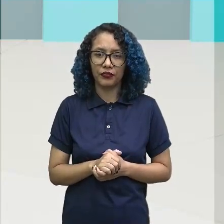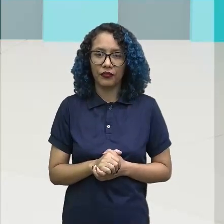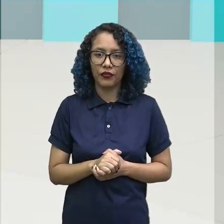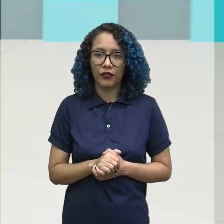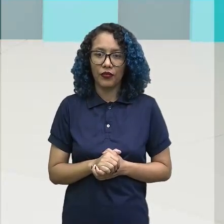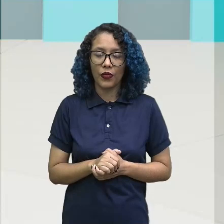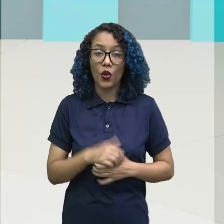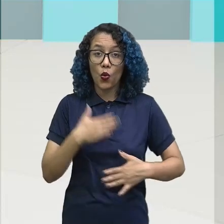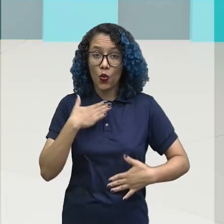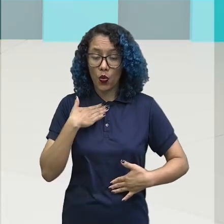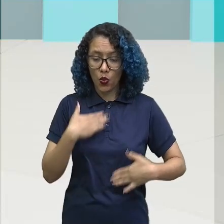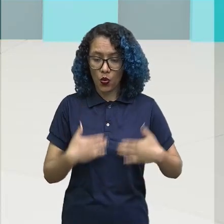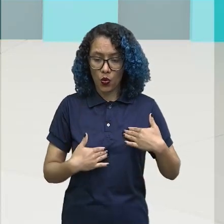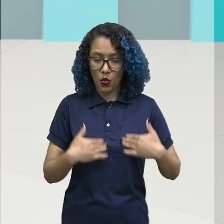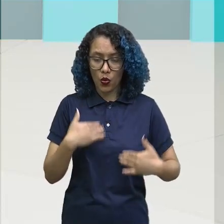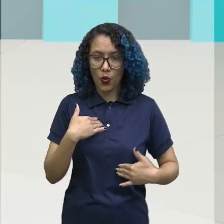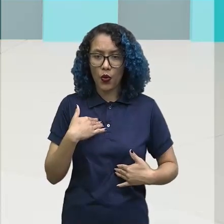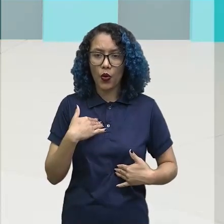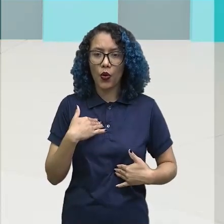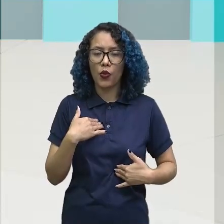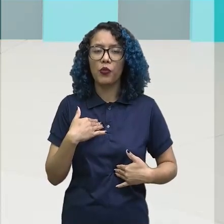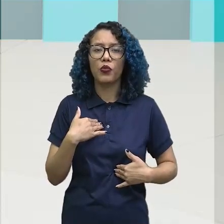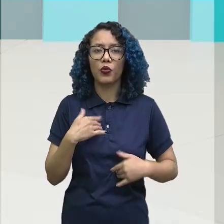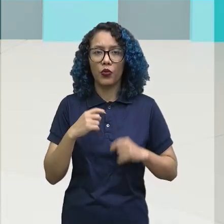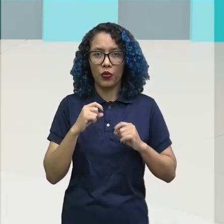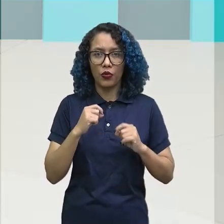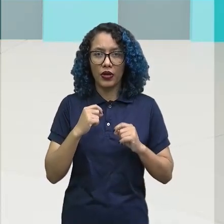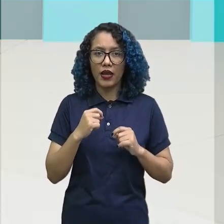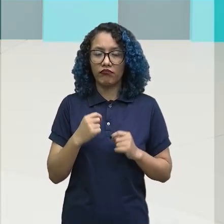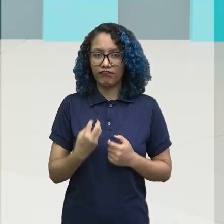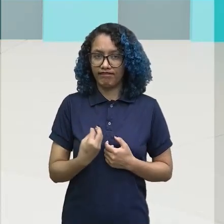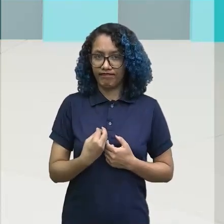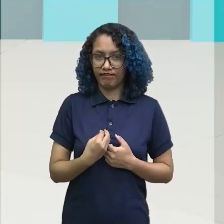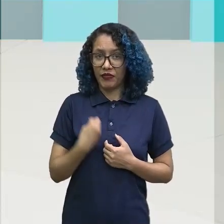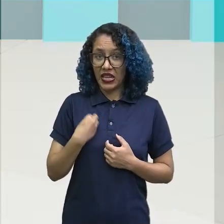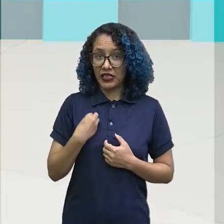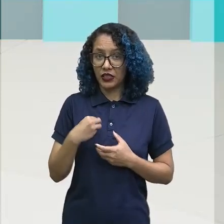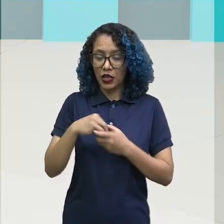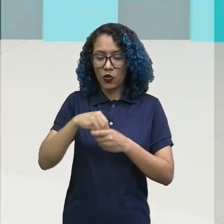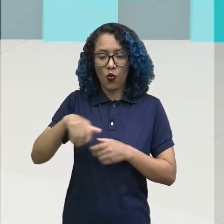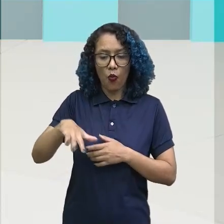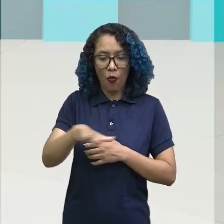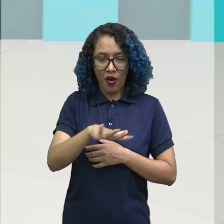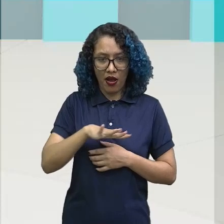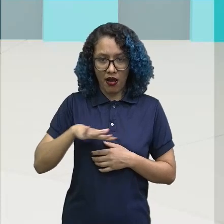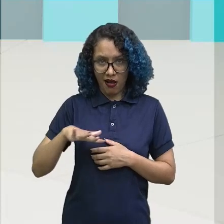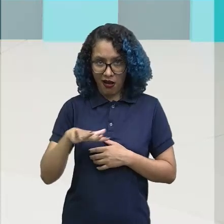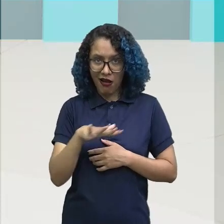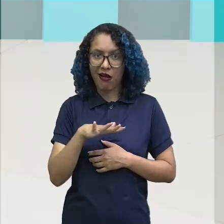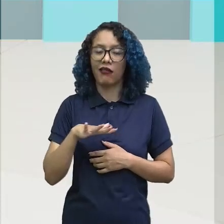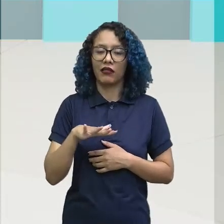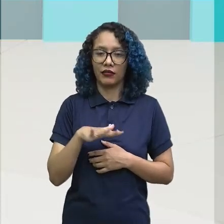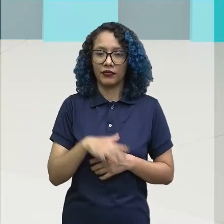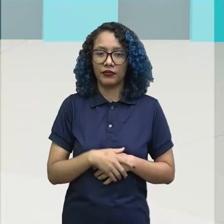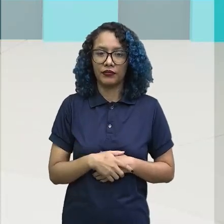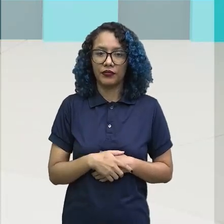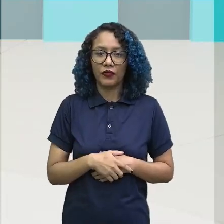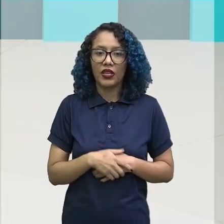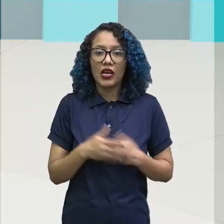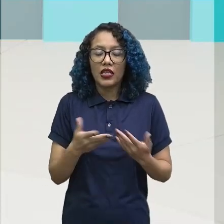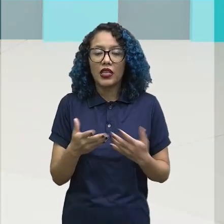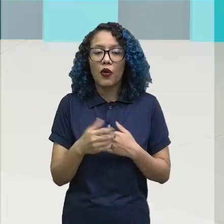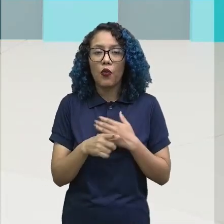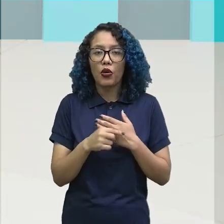maior, ou seja, de um campo de força. Le Breton explica pra gente que o homem e o